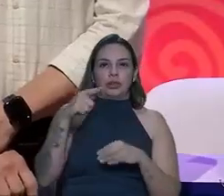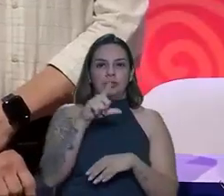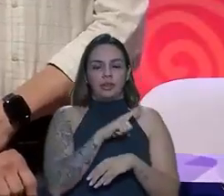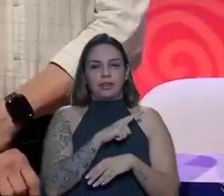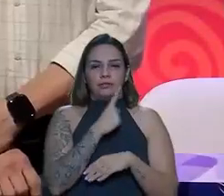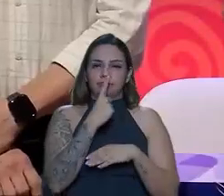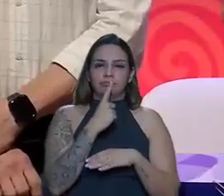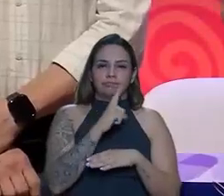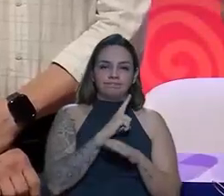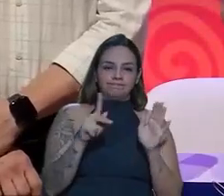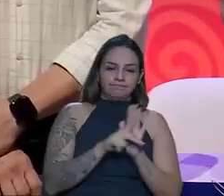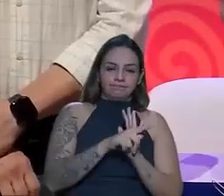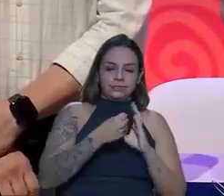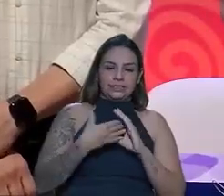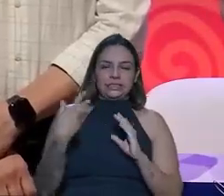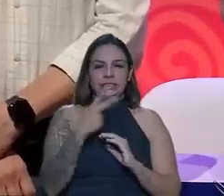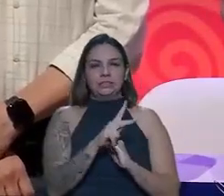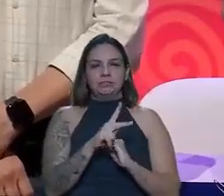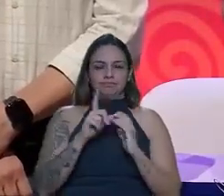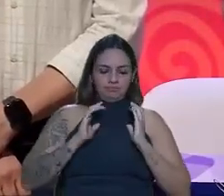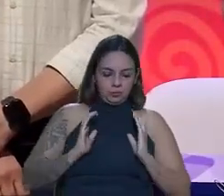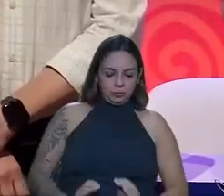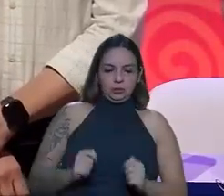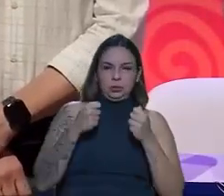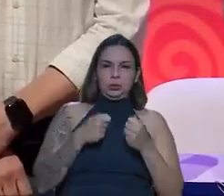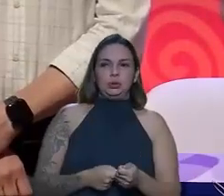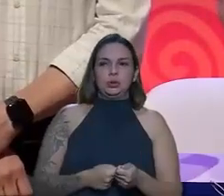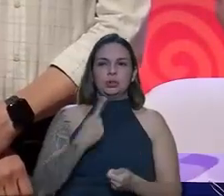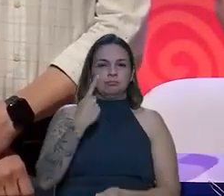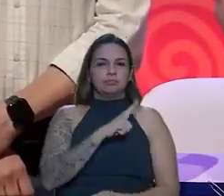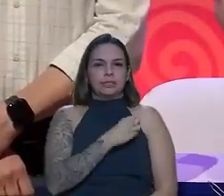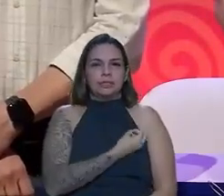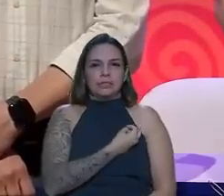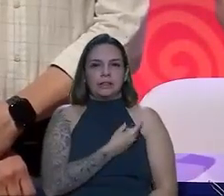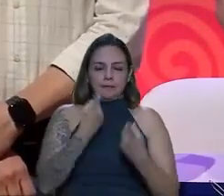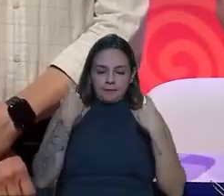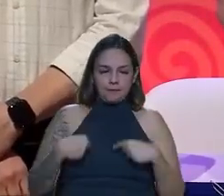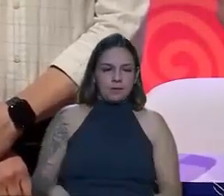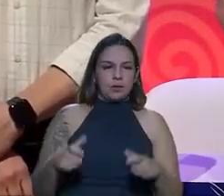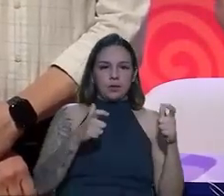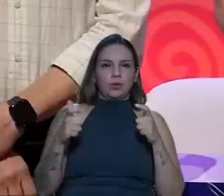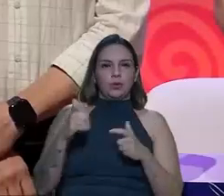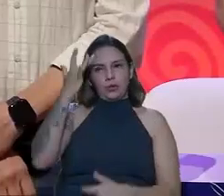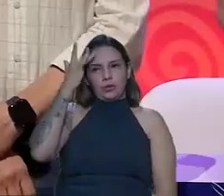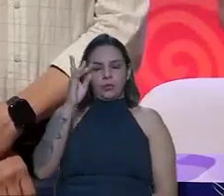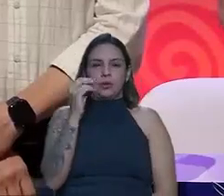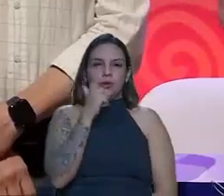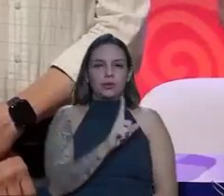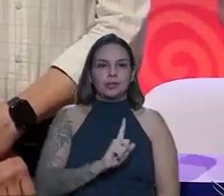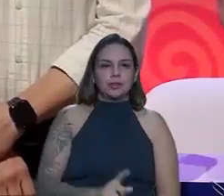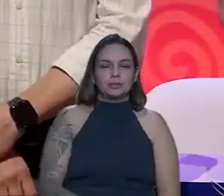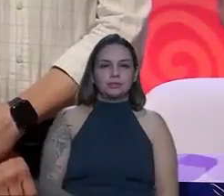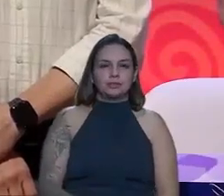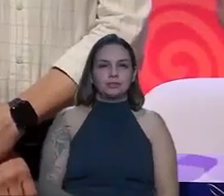tem um caráter, uma credibilidade e uma presença física nos lugares que eu não sei como é que ele dá conta de estar